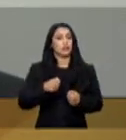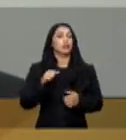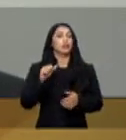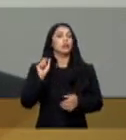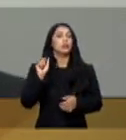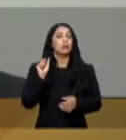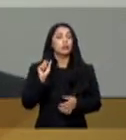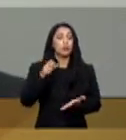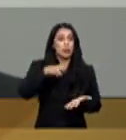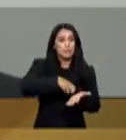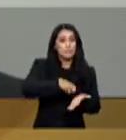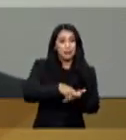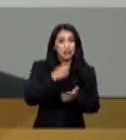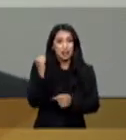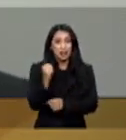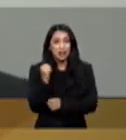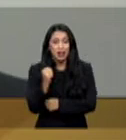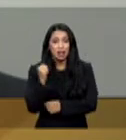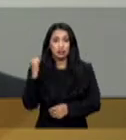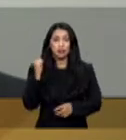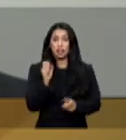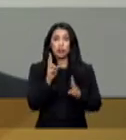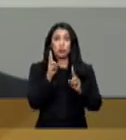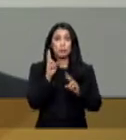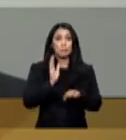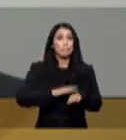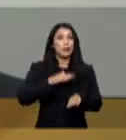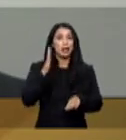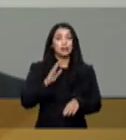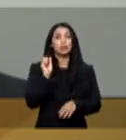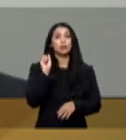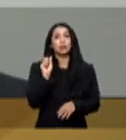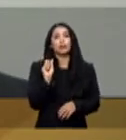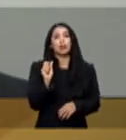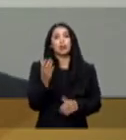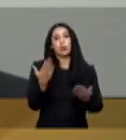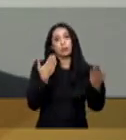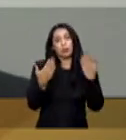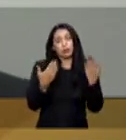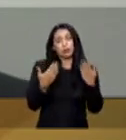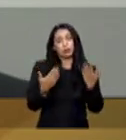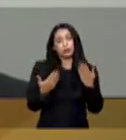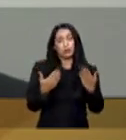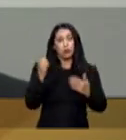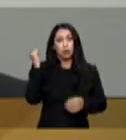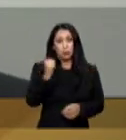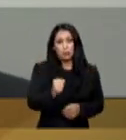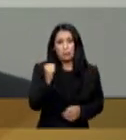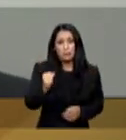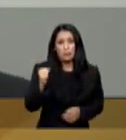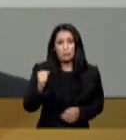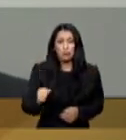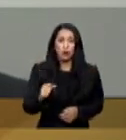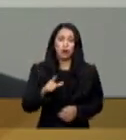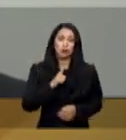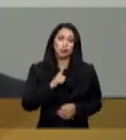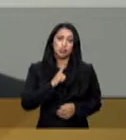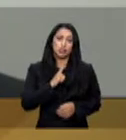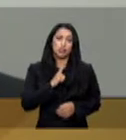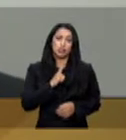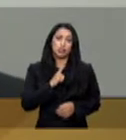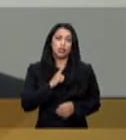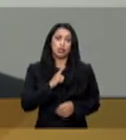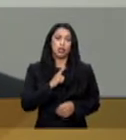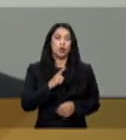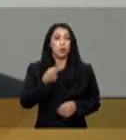graves do que a do homicídio doloso, a venda de remédio saneante ou cosmético sem registro, independentemente de ter havido qualquer efeito